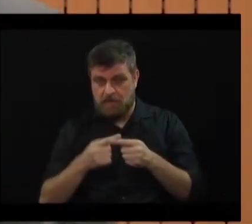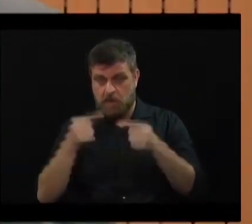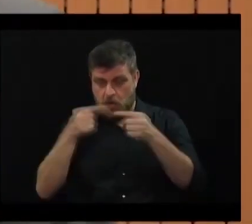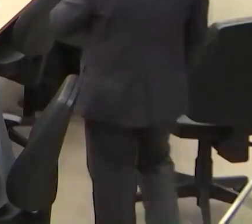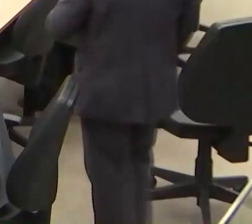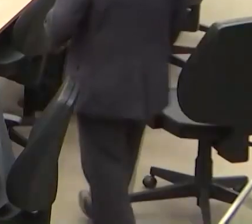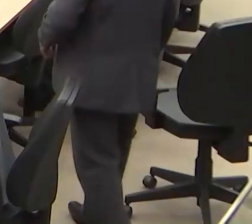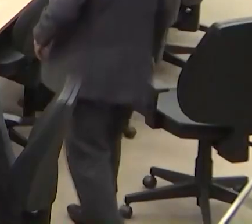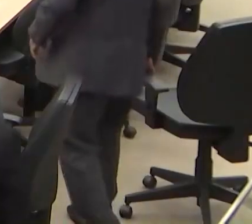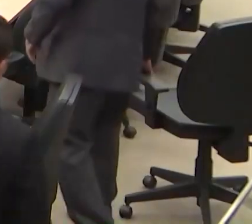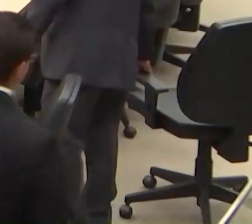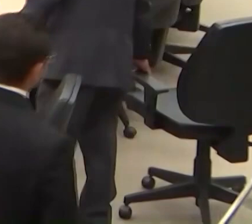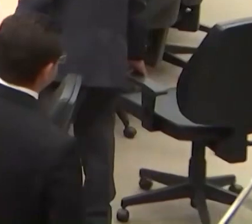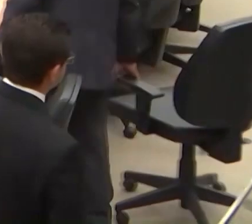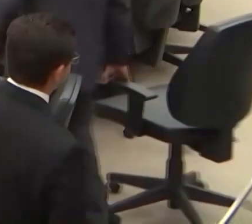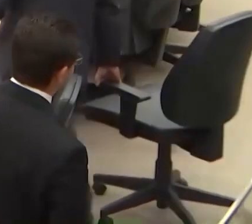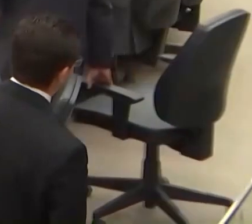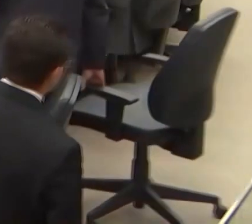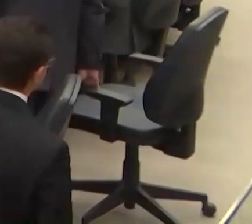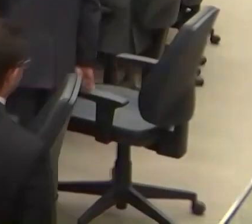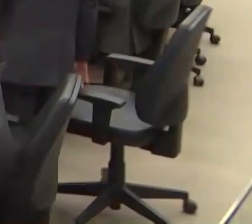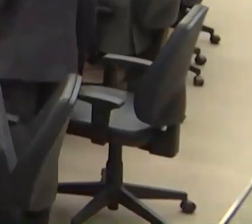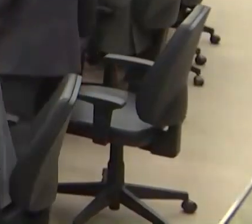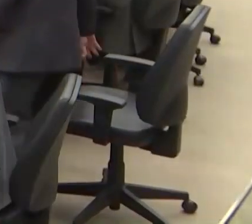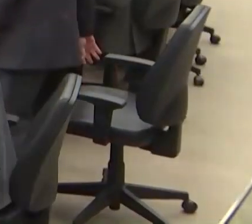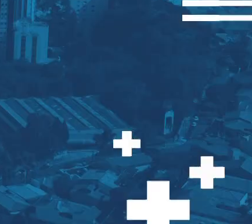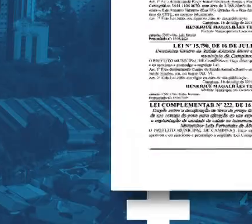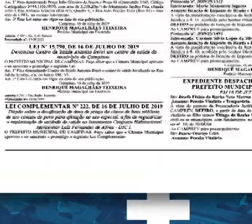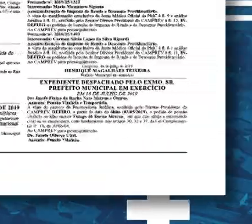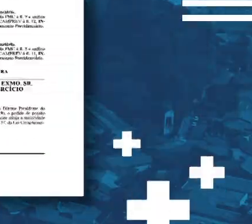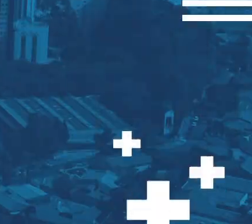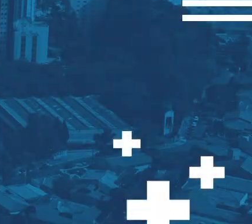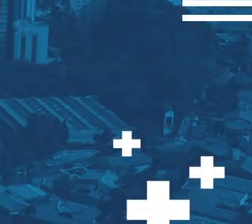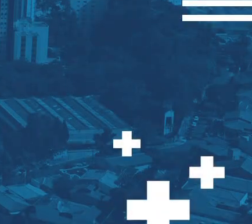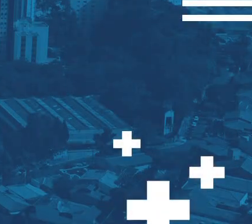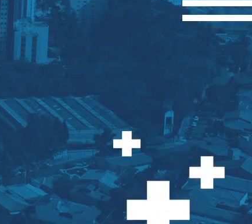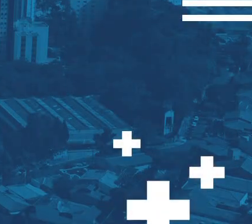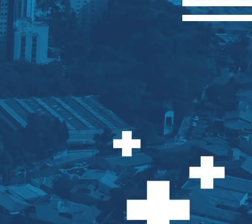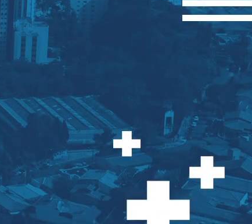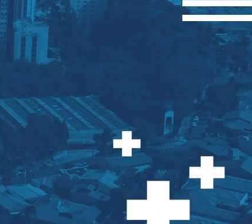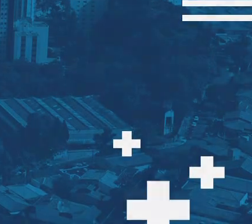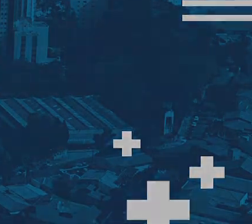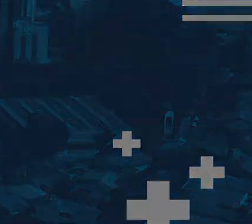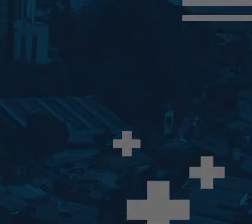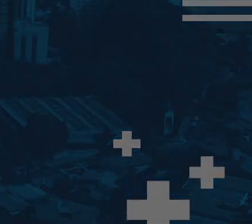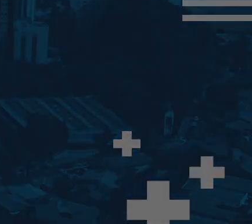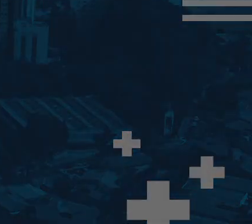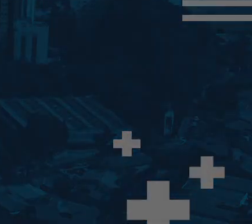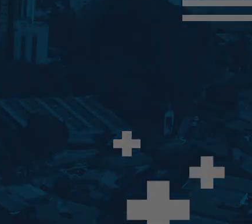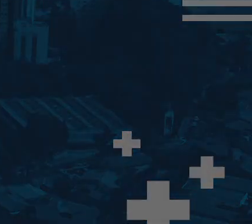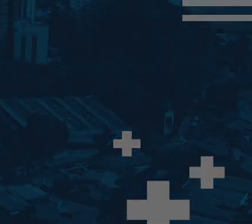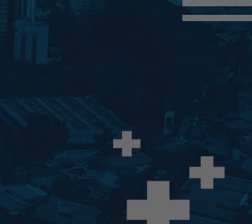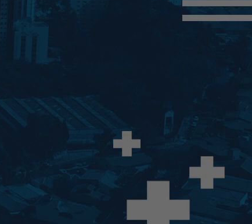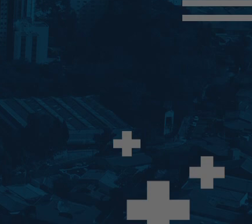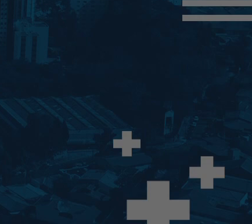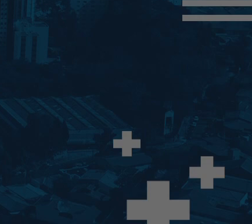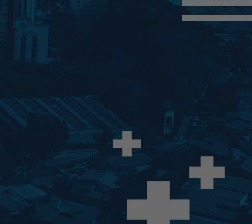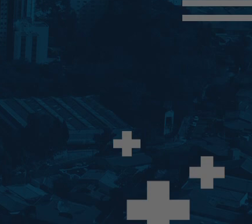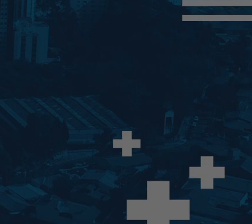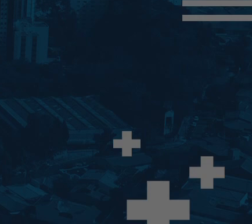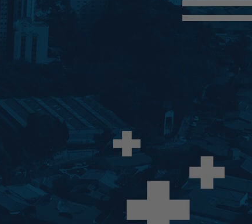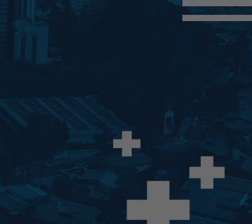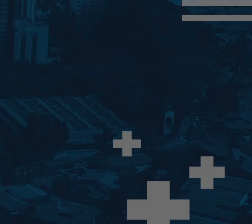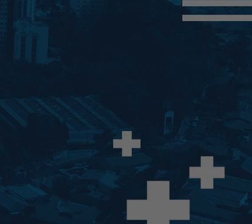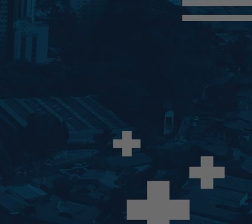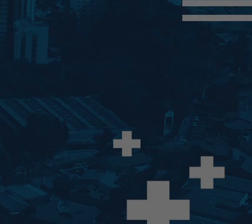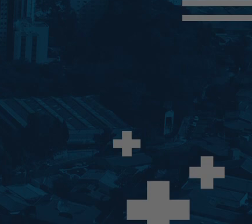local o projeto foi aprovado e agora é lei com divulgação no diário oficial do município o parlamentar ainda